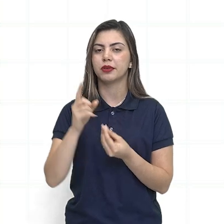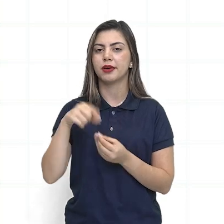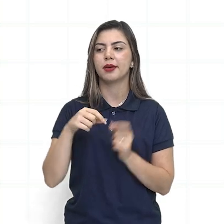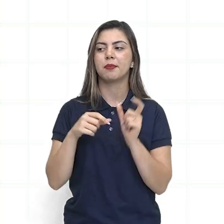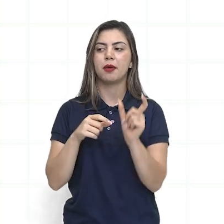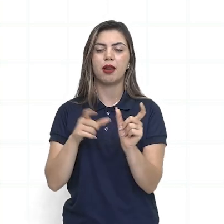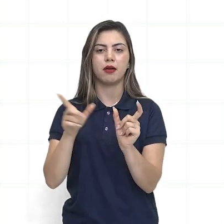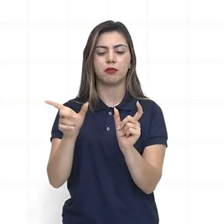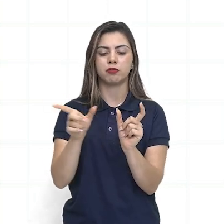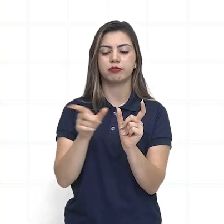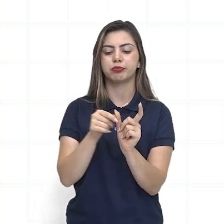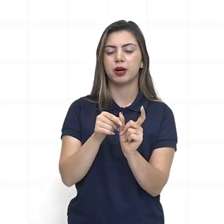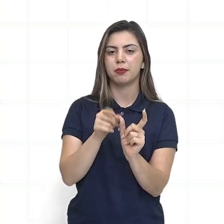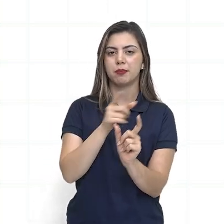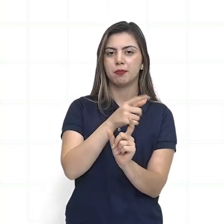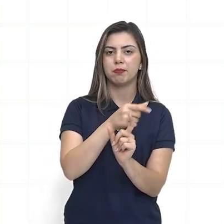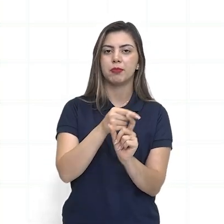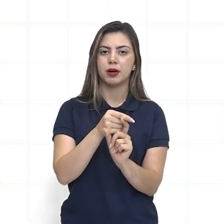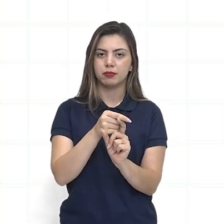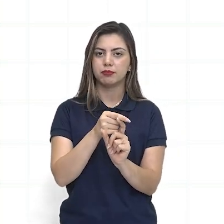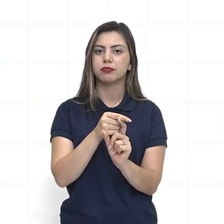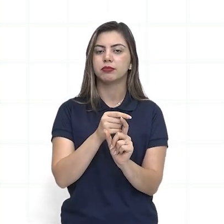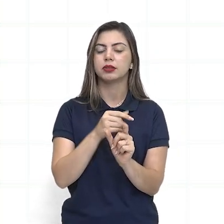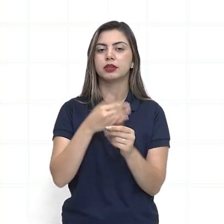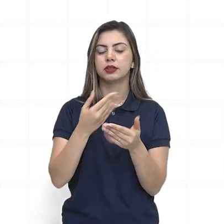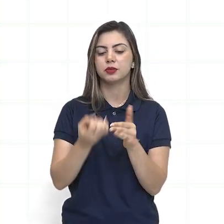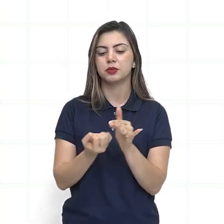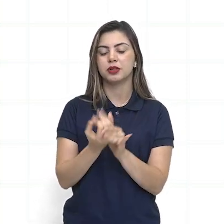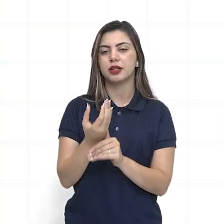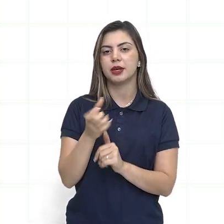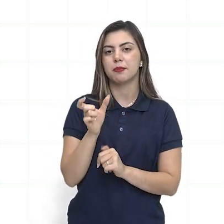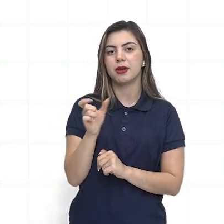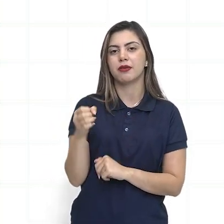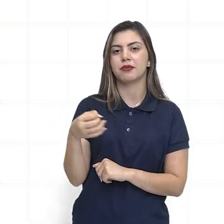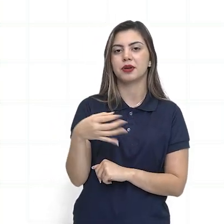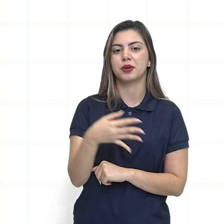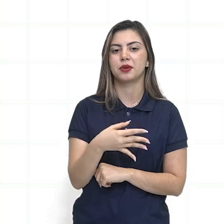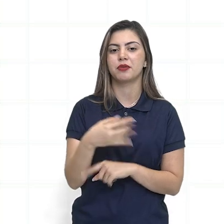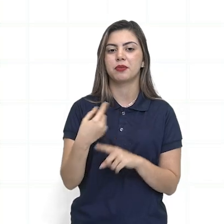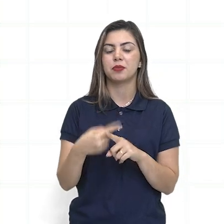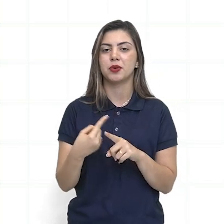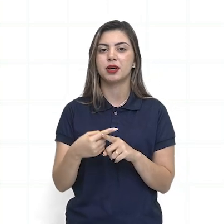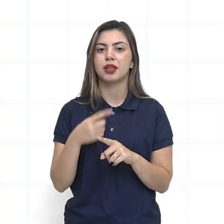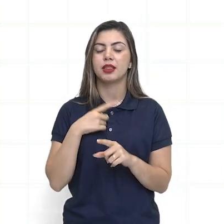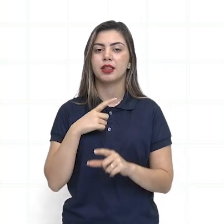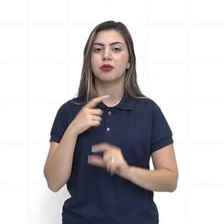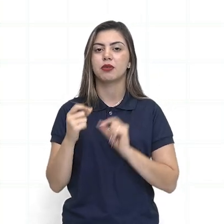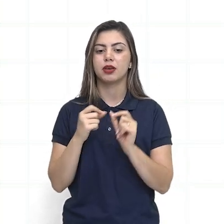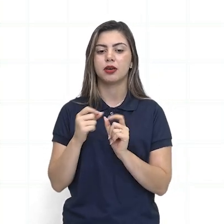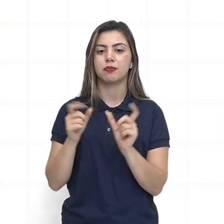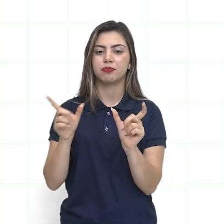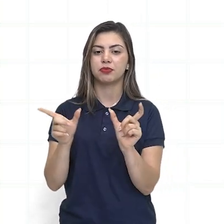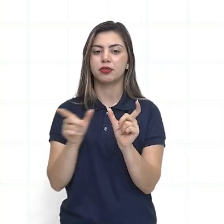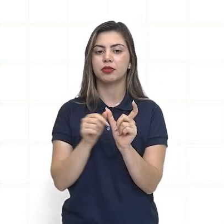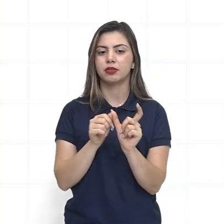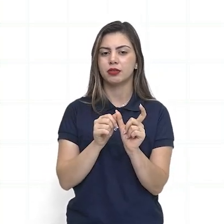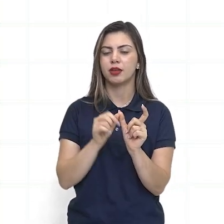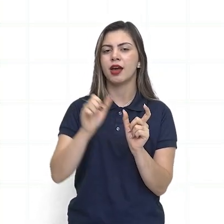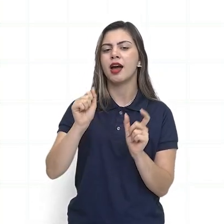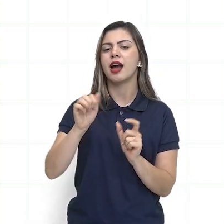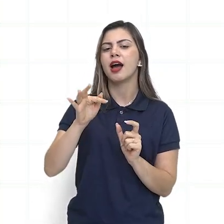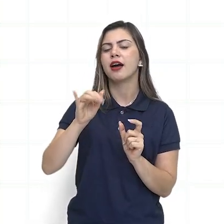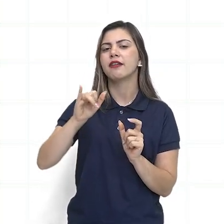que vão derivar outras palavras por juntar afixos. O que são